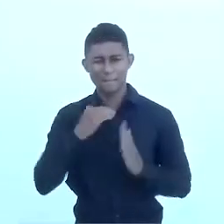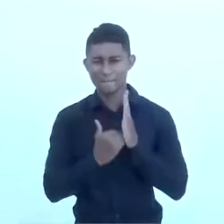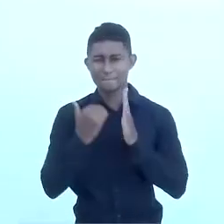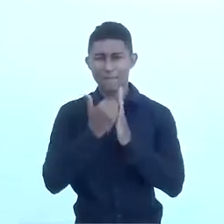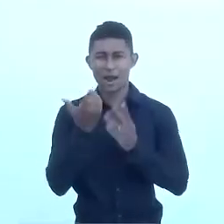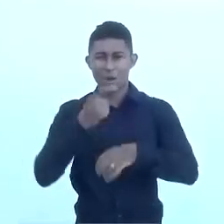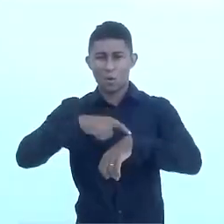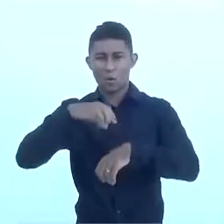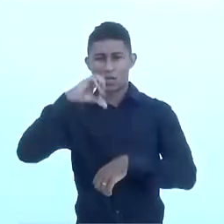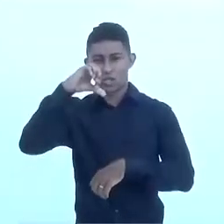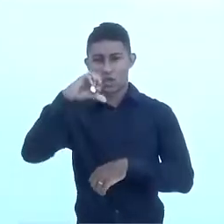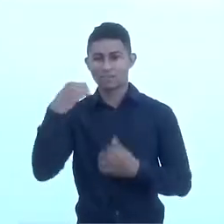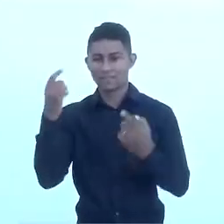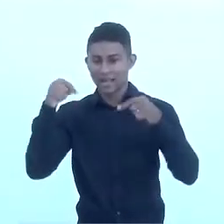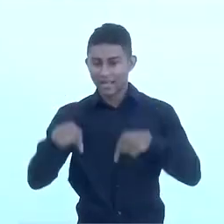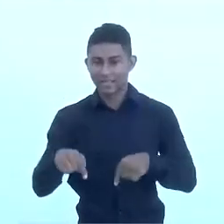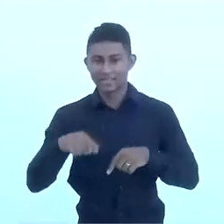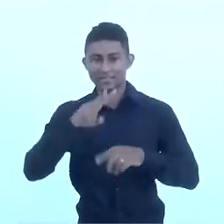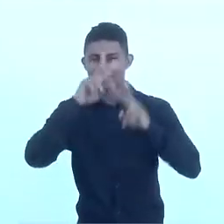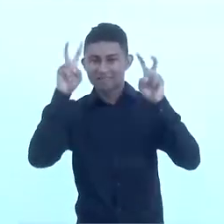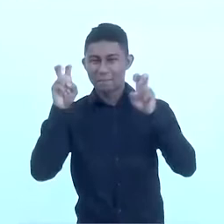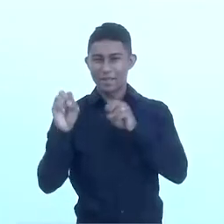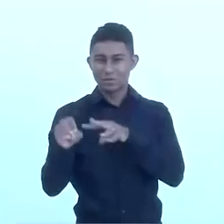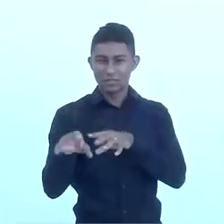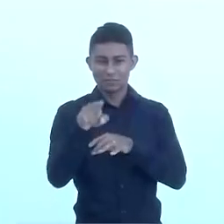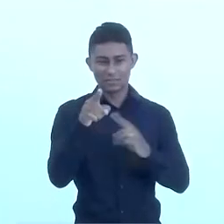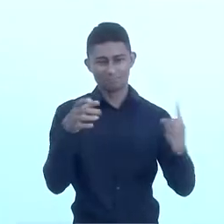às 9 horas da noite. Educação, se você